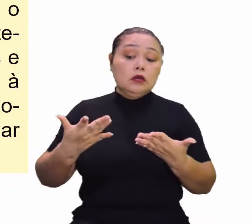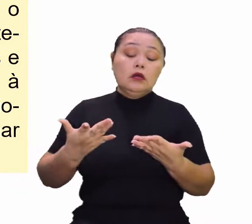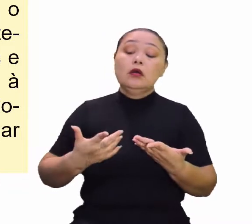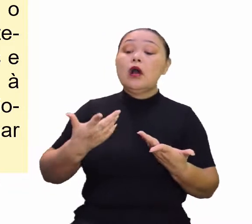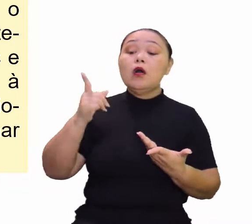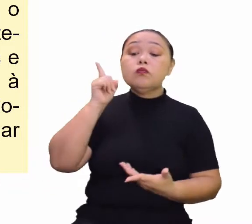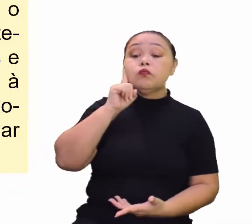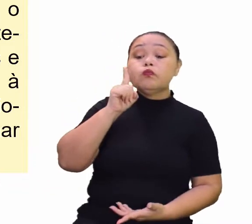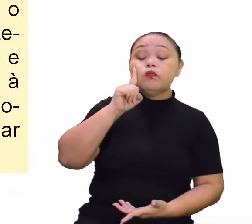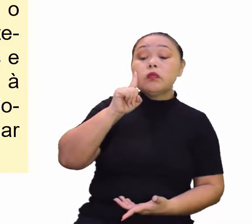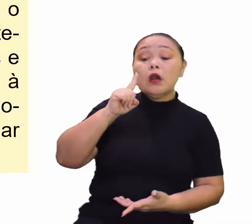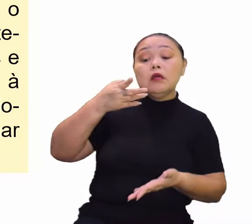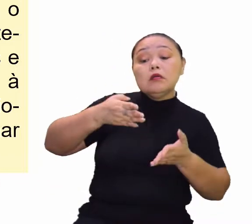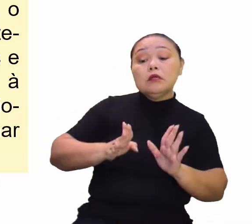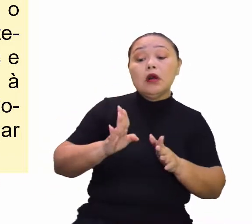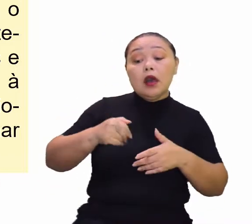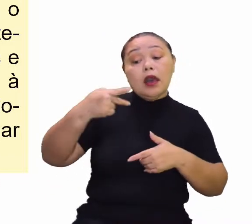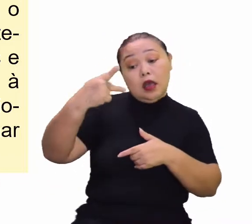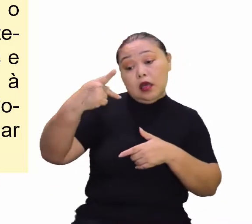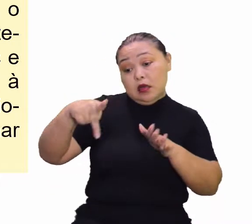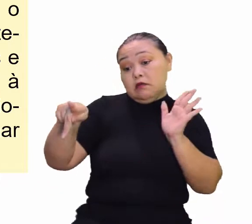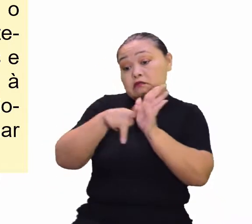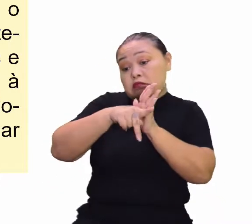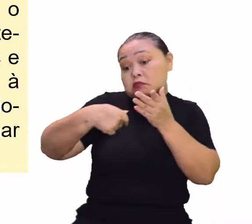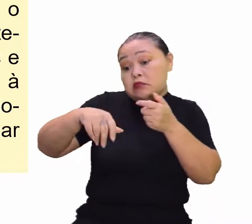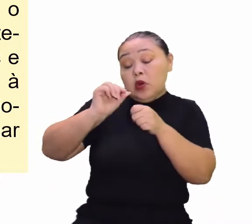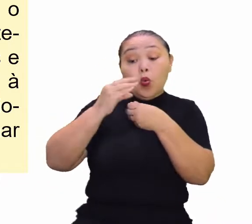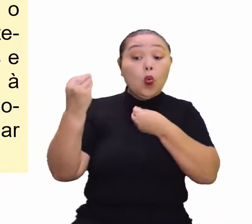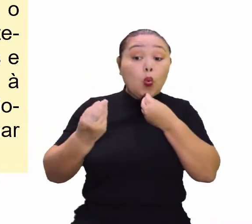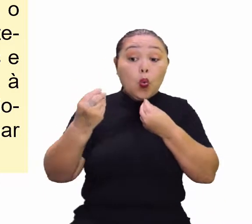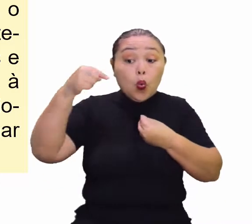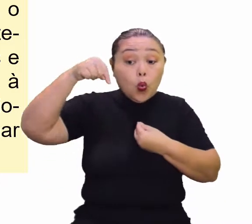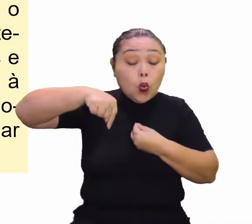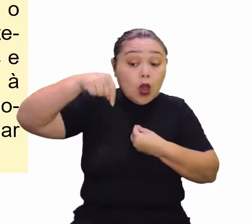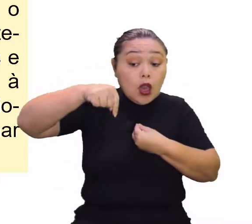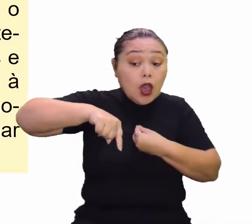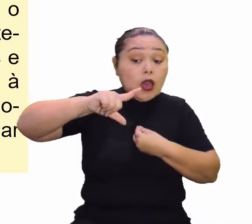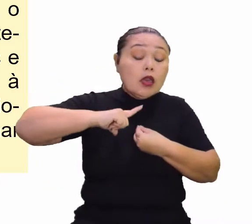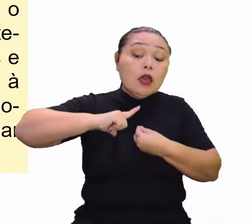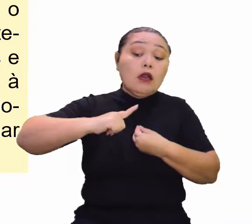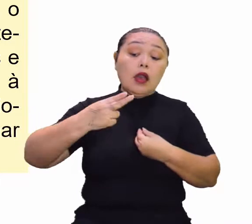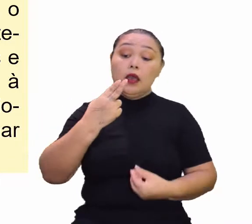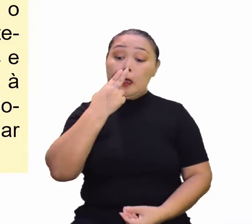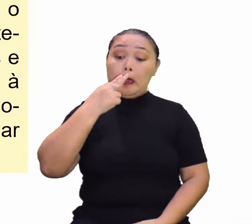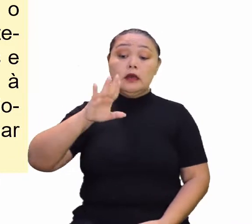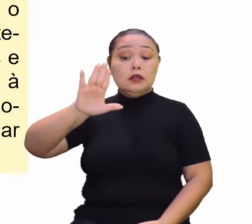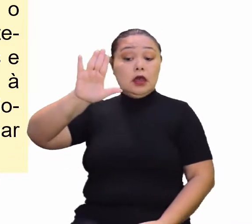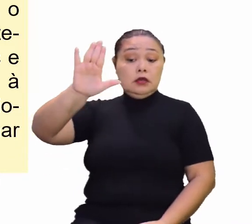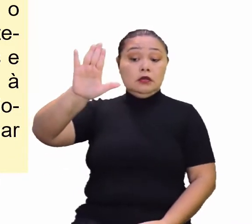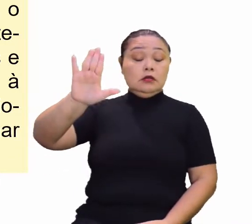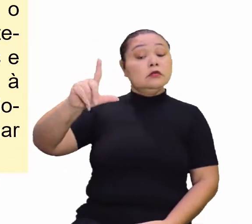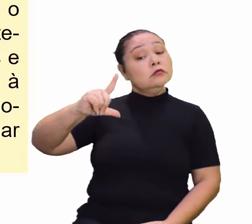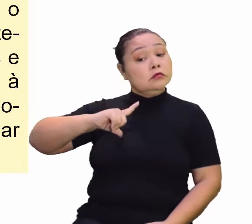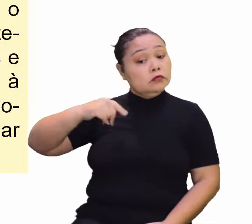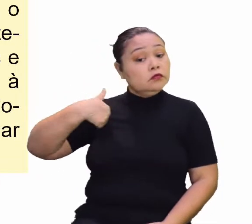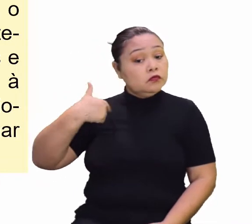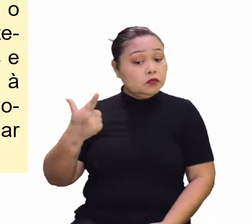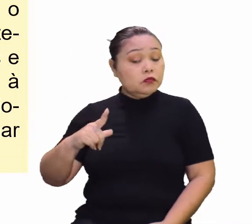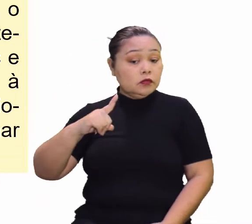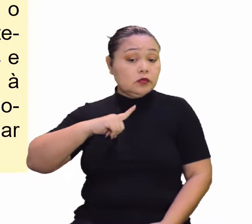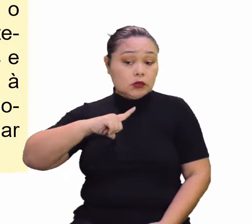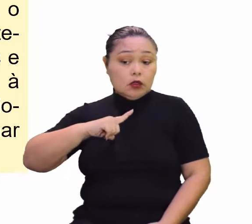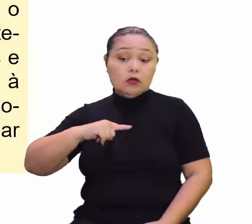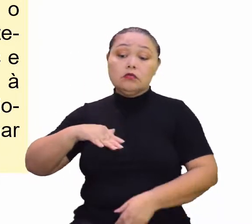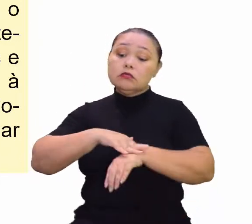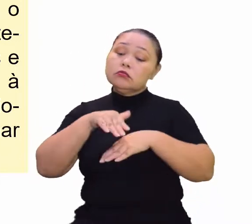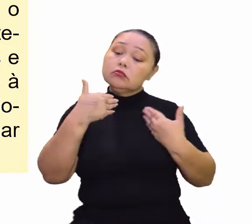os americanos viam aqui como sendo o quintal deles. Exato. Ué, como é que aqui no quintal vai ter nazista? Não é isso? Veio aqui, teve uma